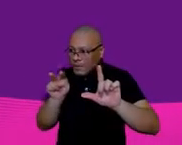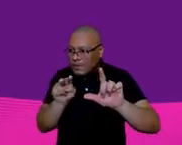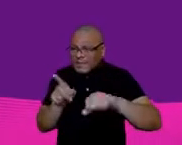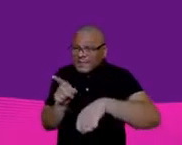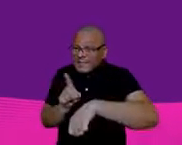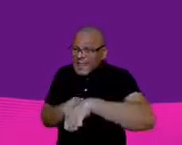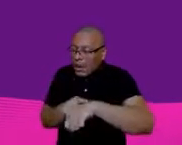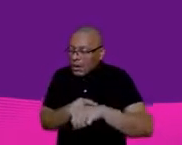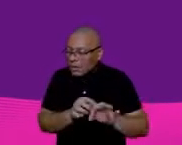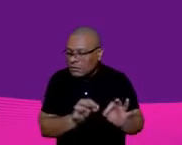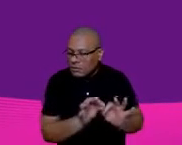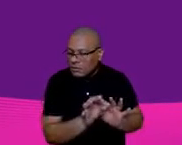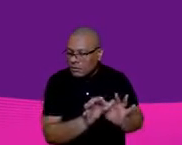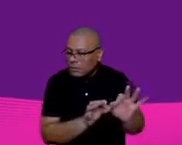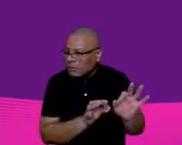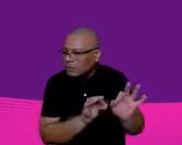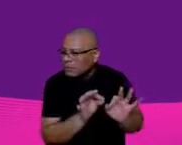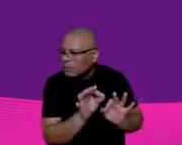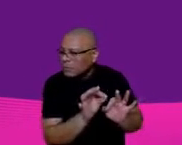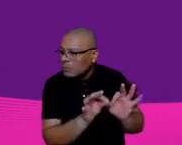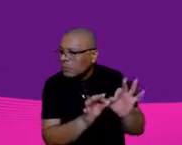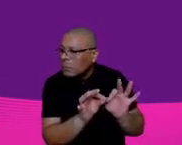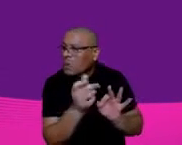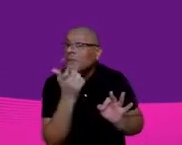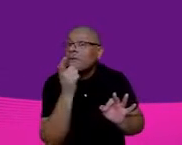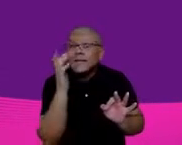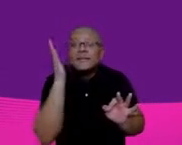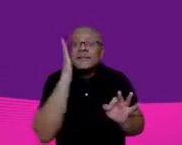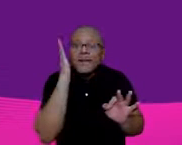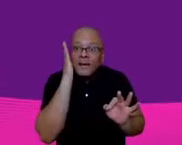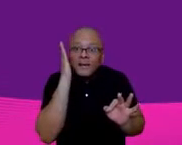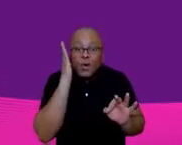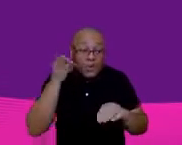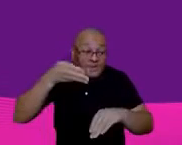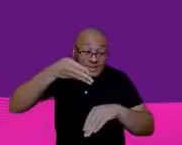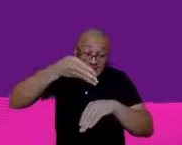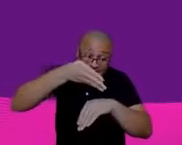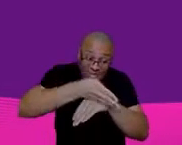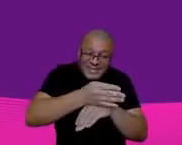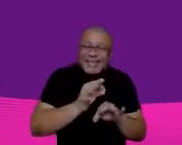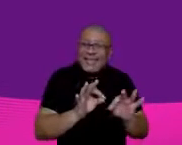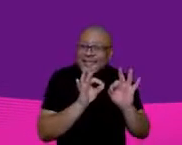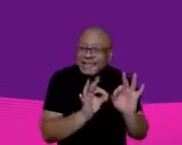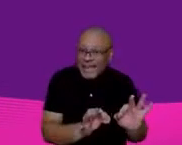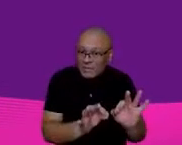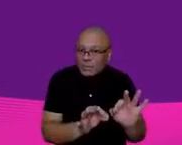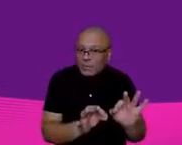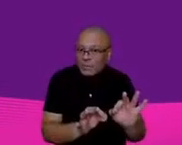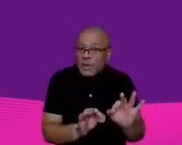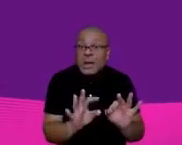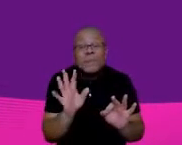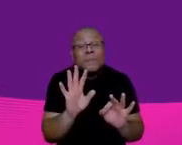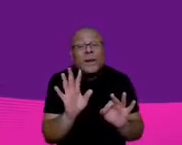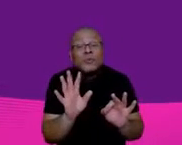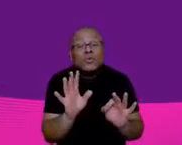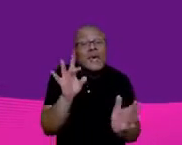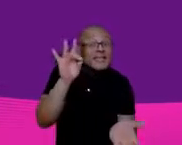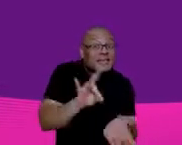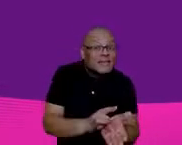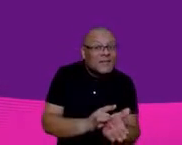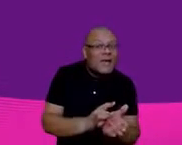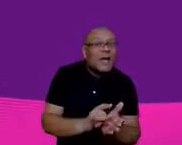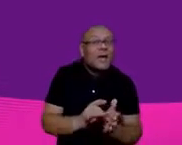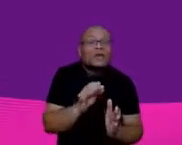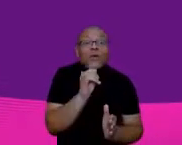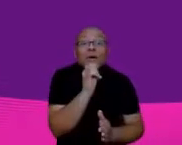vai vendo uma imagem como se você estivesse realmente fazendo, mas, na verdade, é uma projeção. E aí você usa o princípio dos